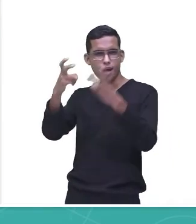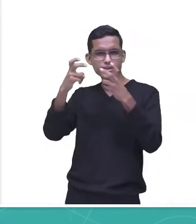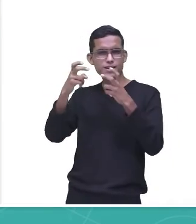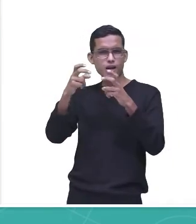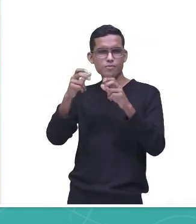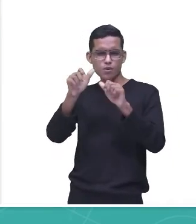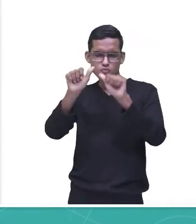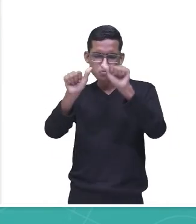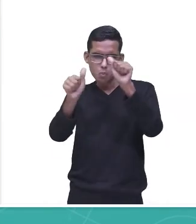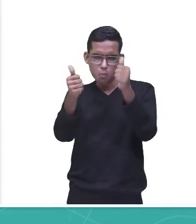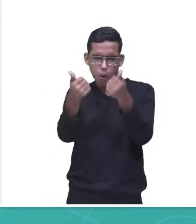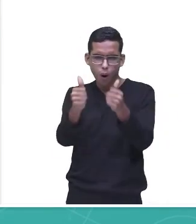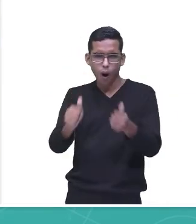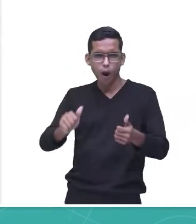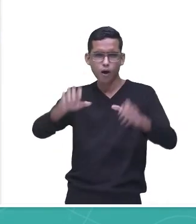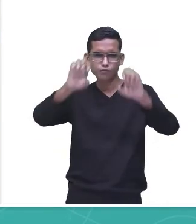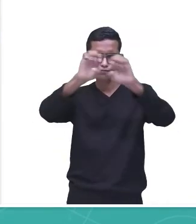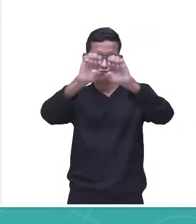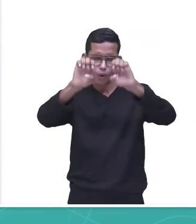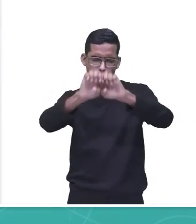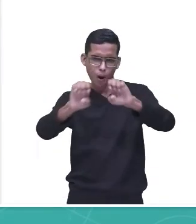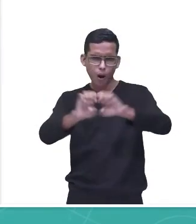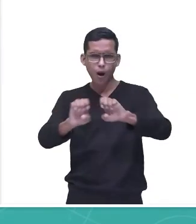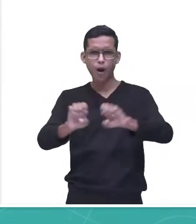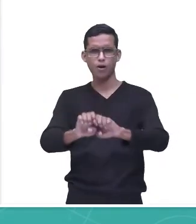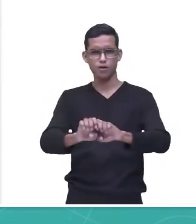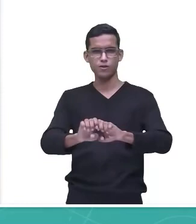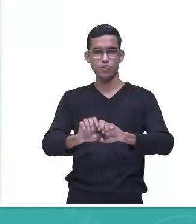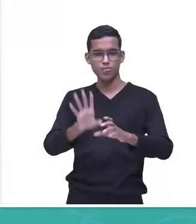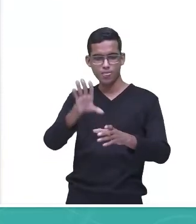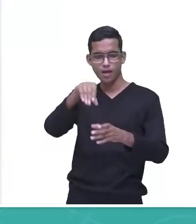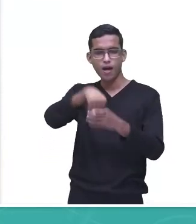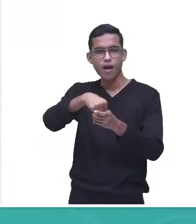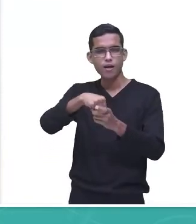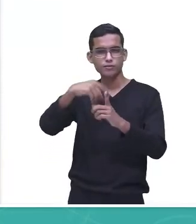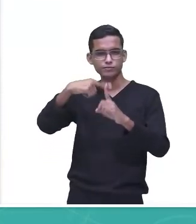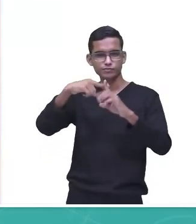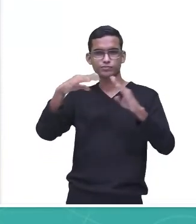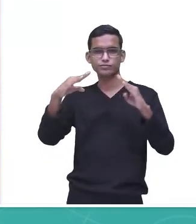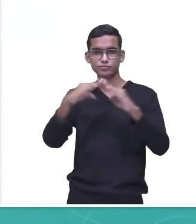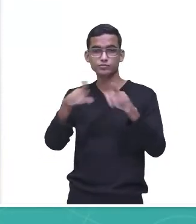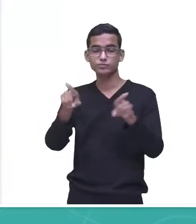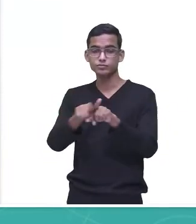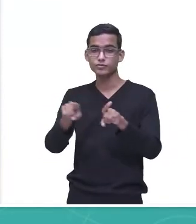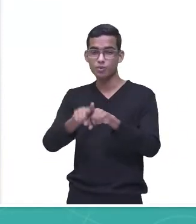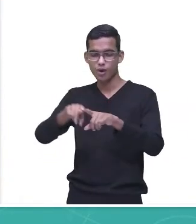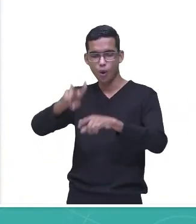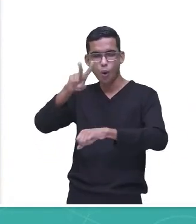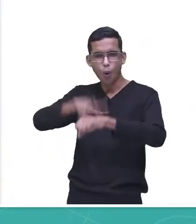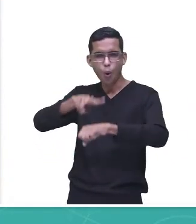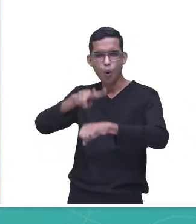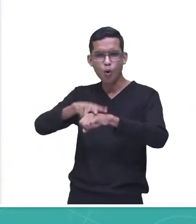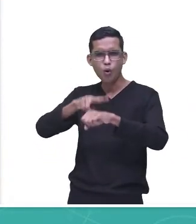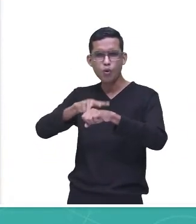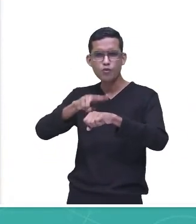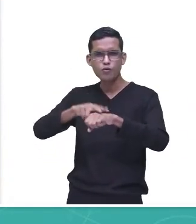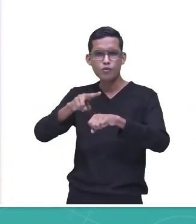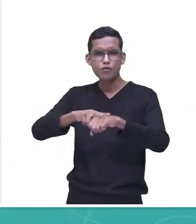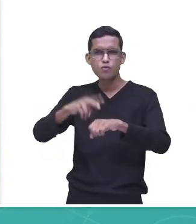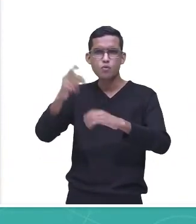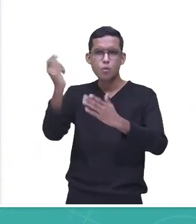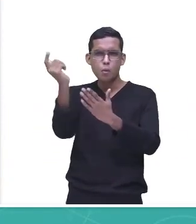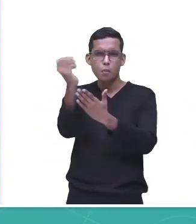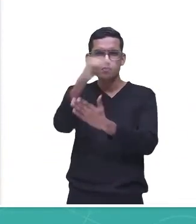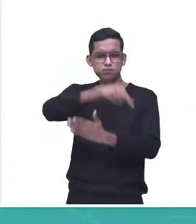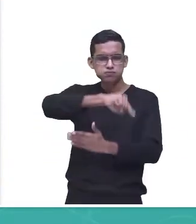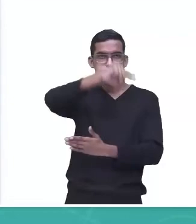Nós temos o interior da igreja com os vitrais, que foram muito importantes, que dá bastante luminosidade ao